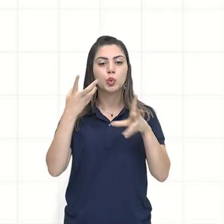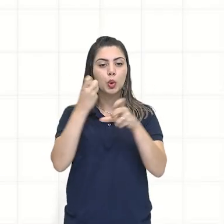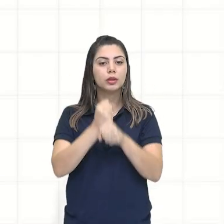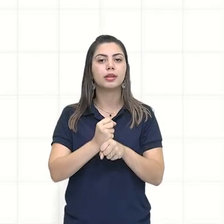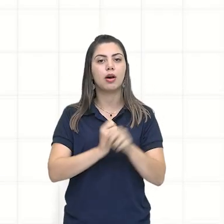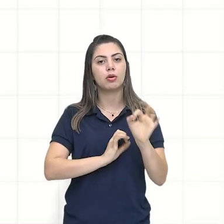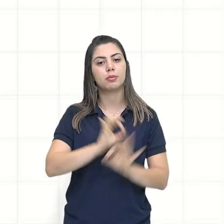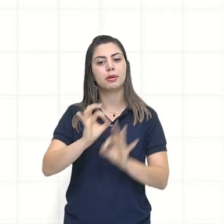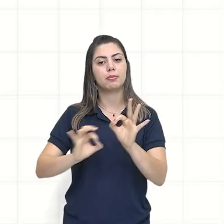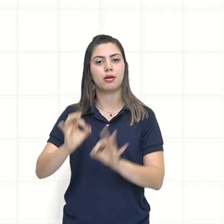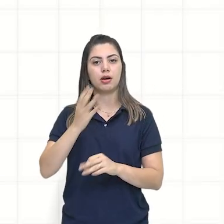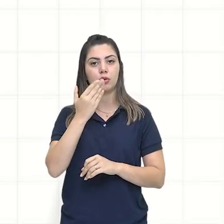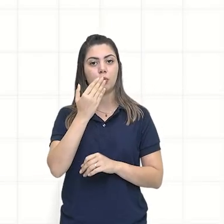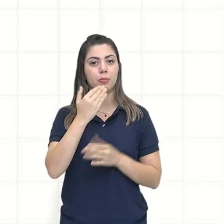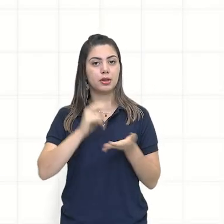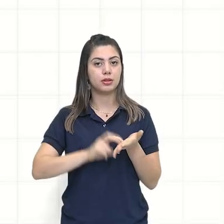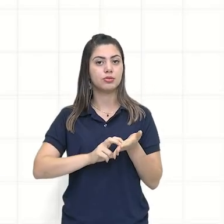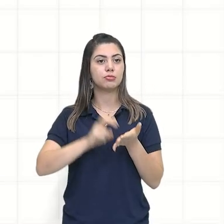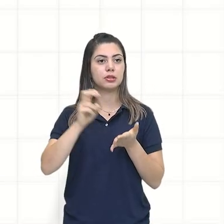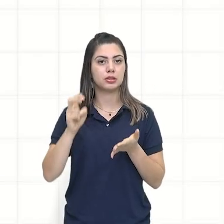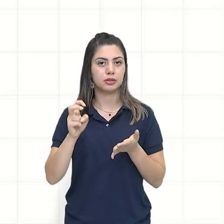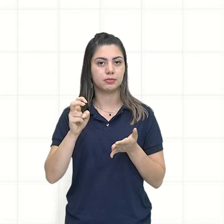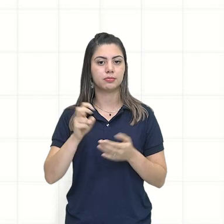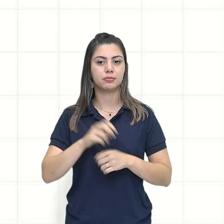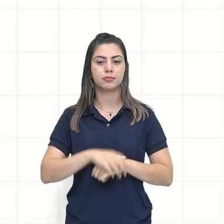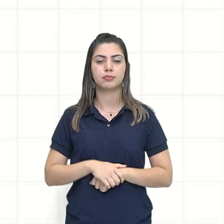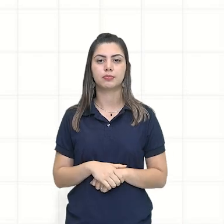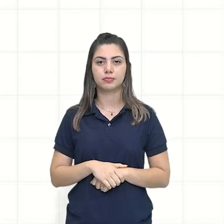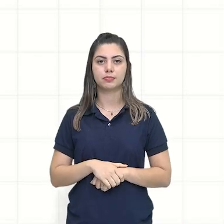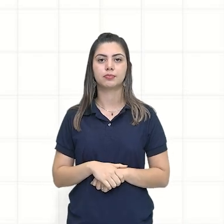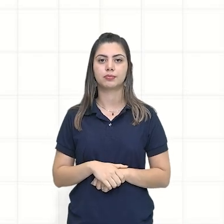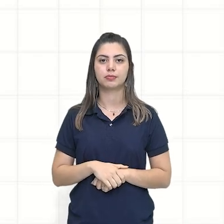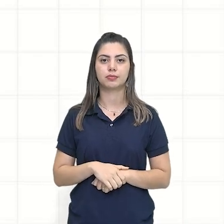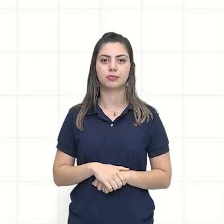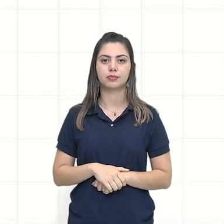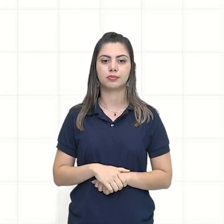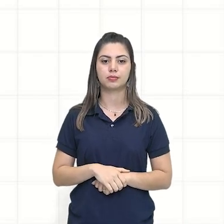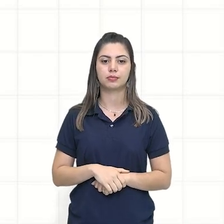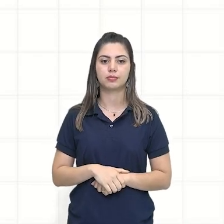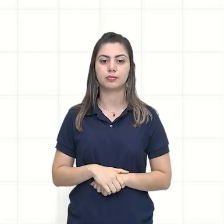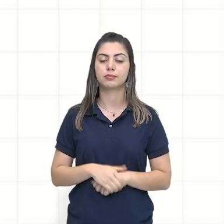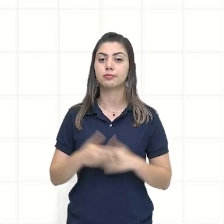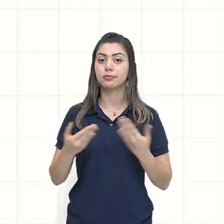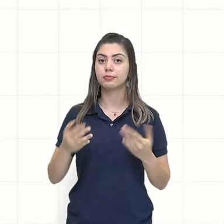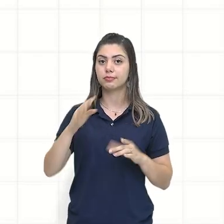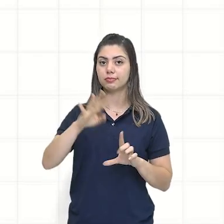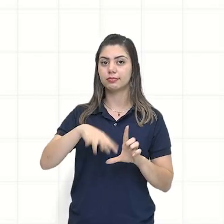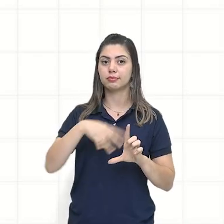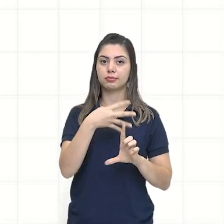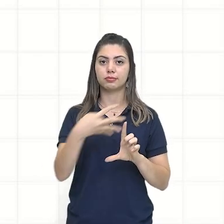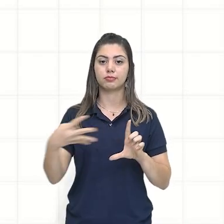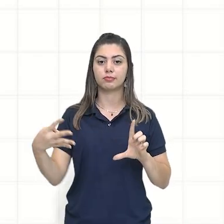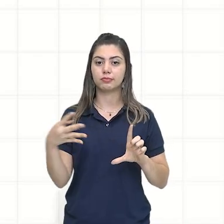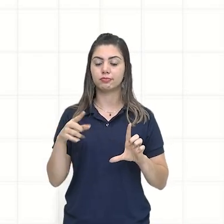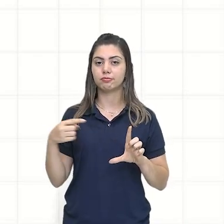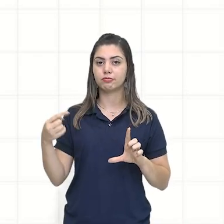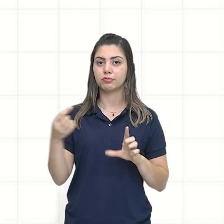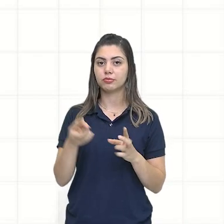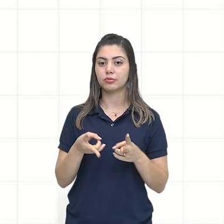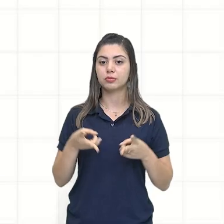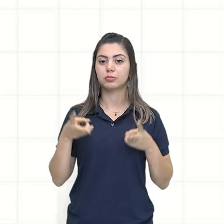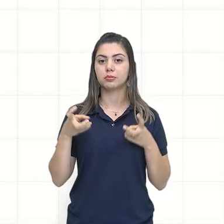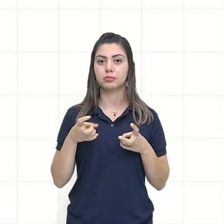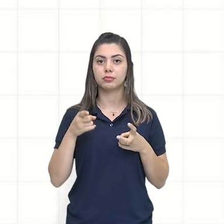proteína nesse turno aqui, que é o matutino. Então, pela tabela, podemos verificar